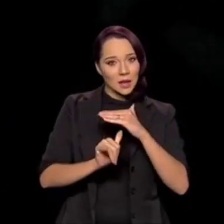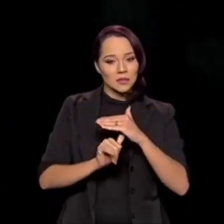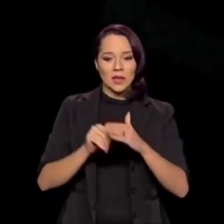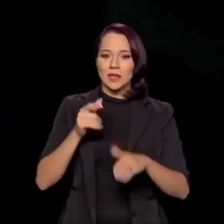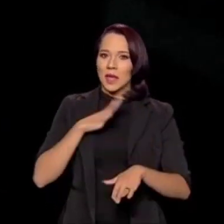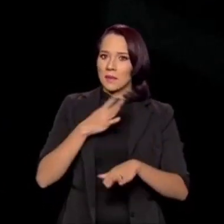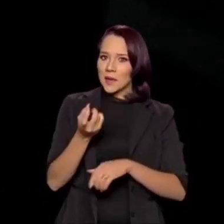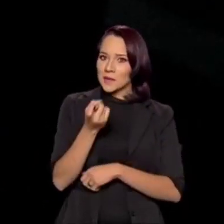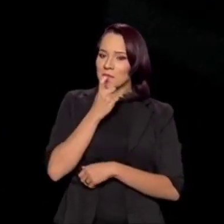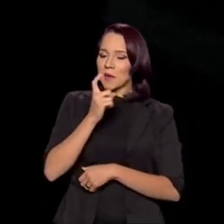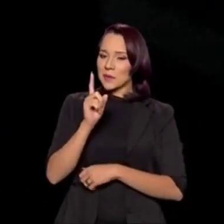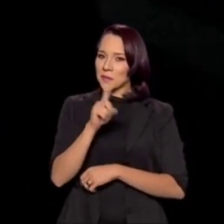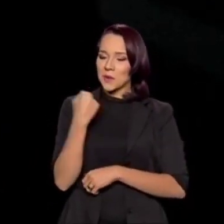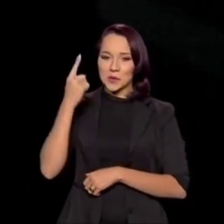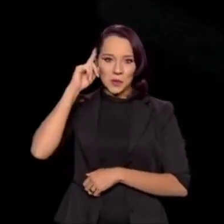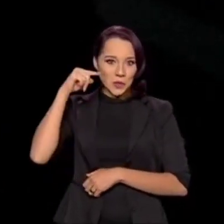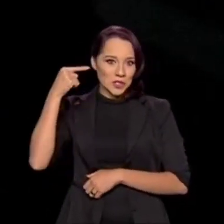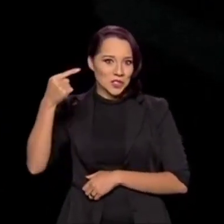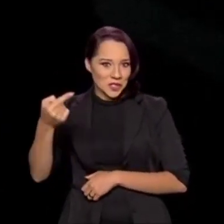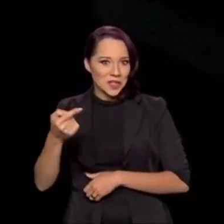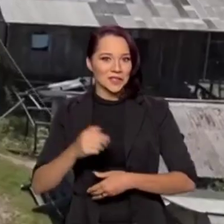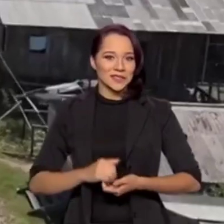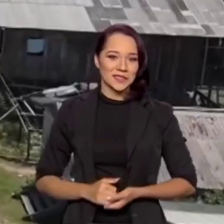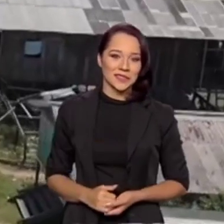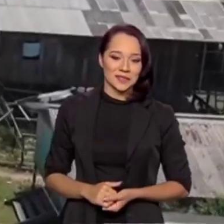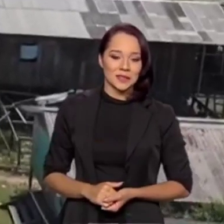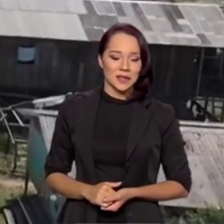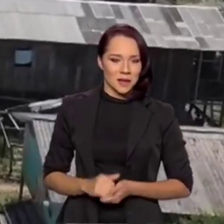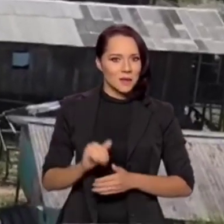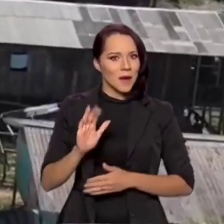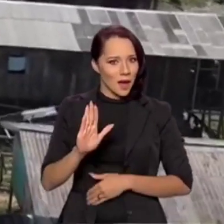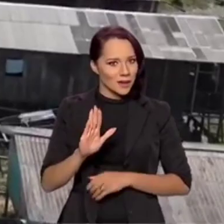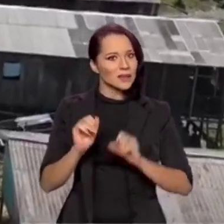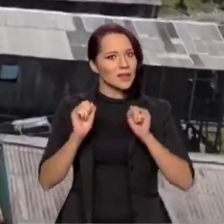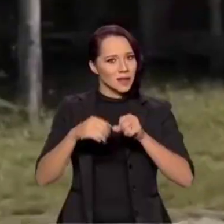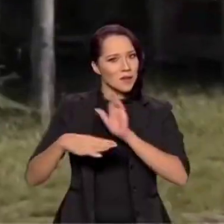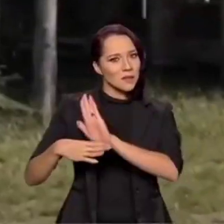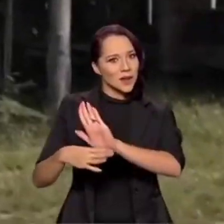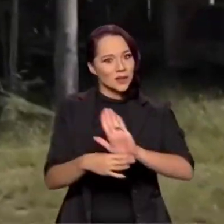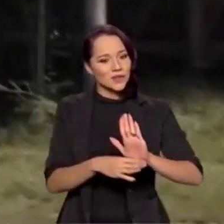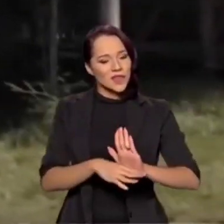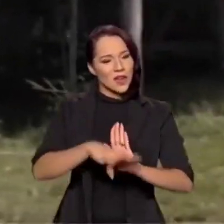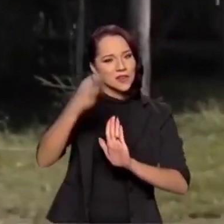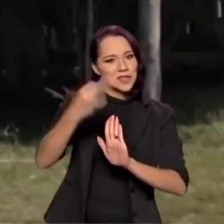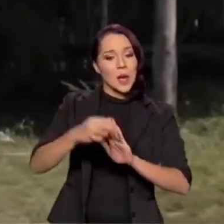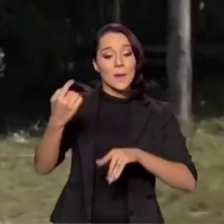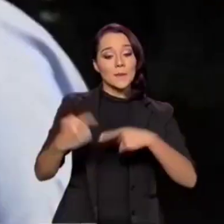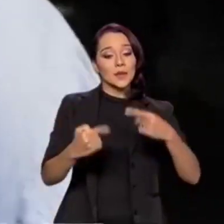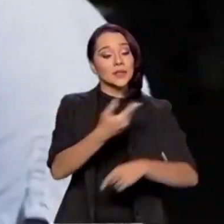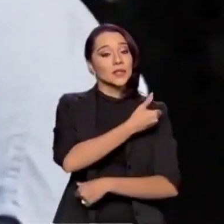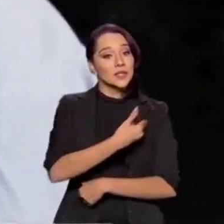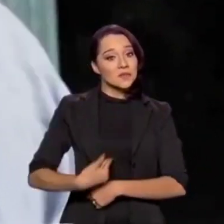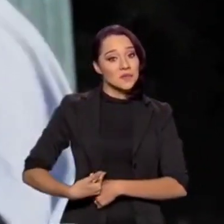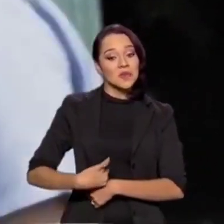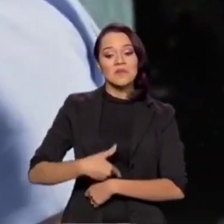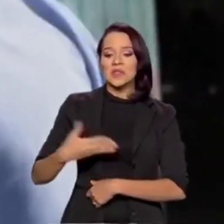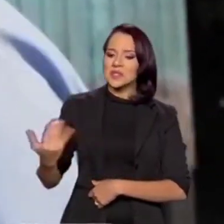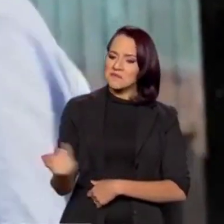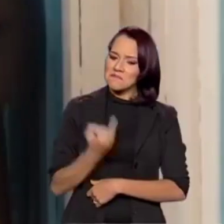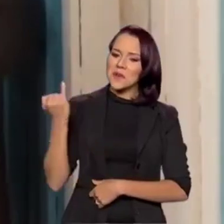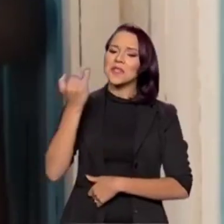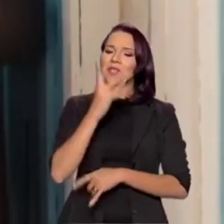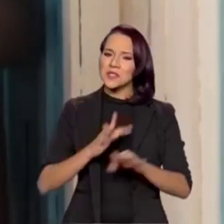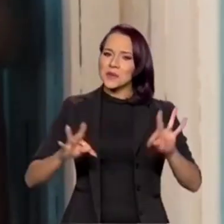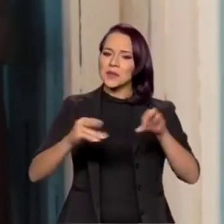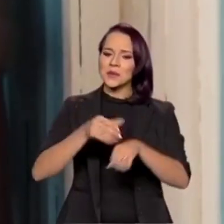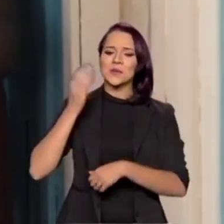mais próximas do nosso dia a dia do que se imagina. E mais, podem ajudar a consolidar políticas públicas essenciais a todos